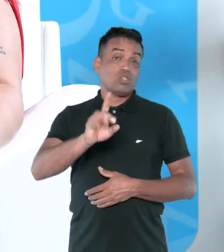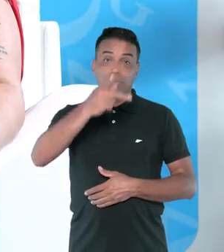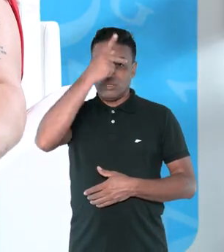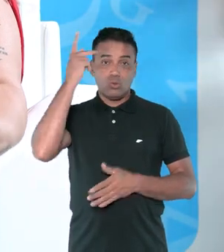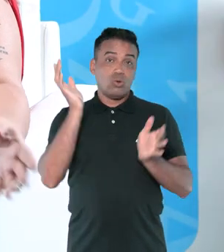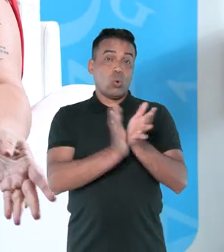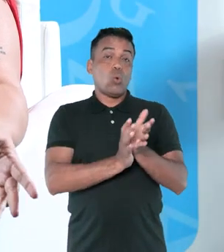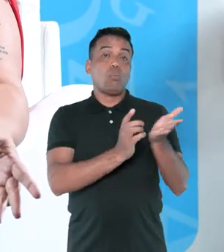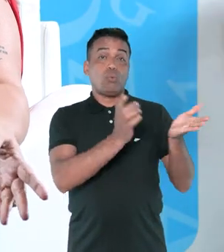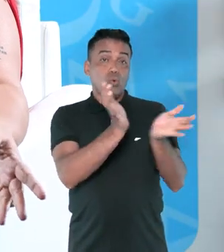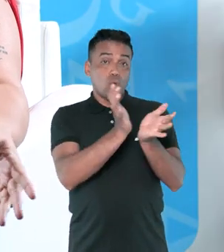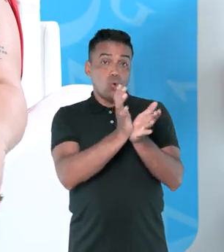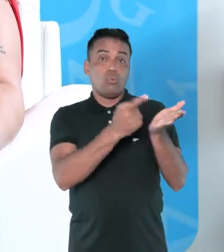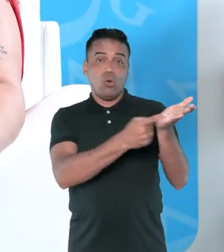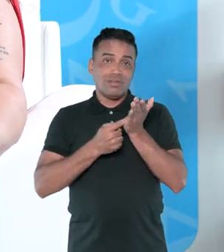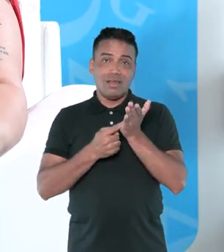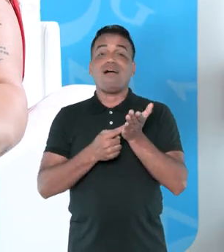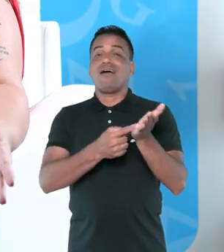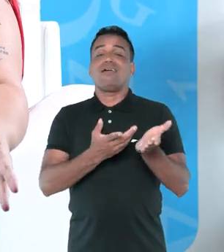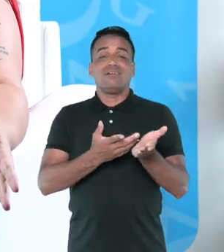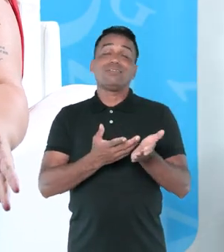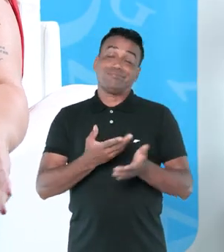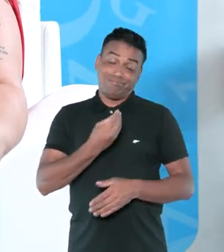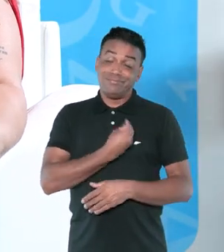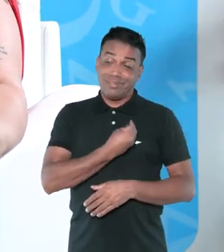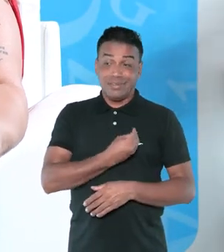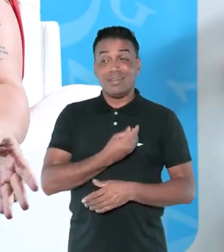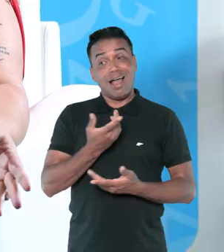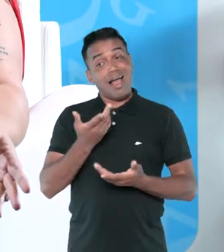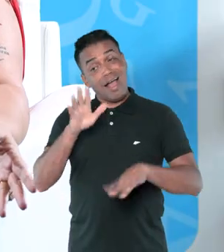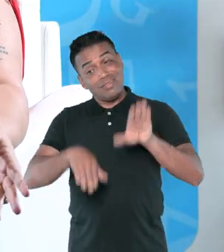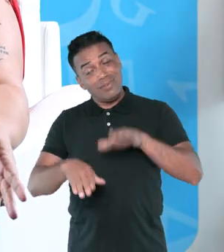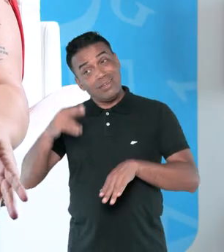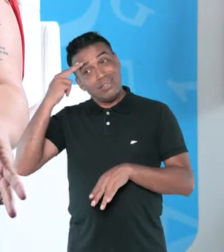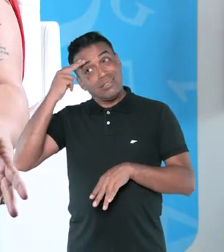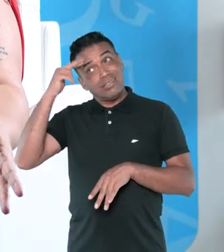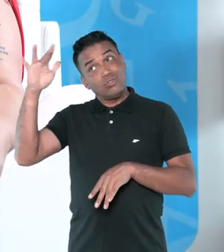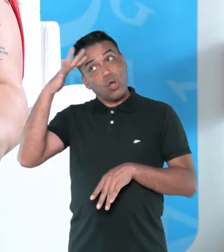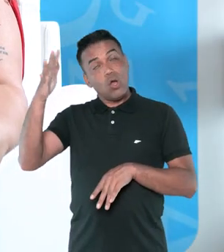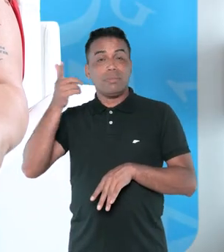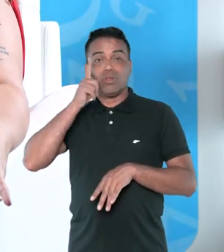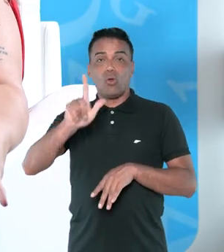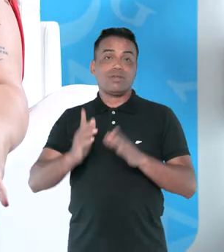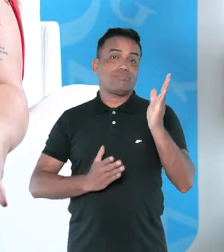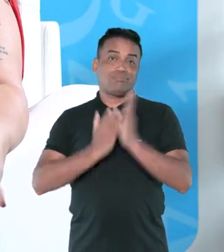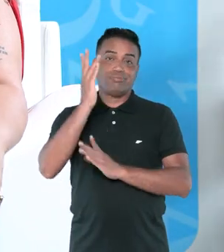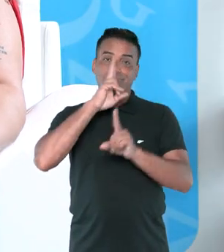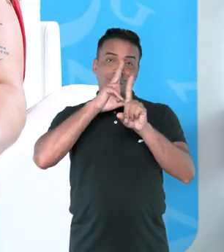convidados, fiz tudo que eu podia fazer, e a vida é assim. Às vezes a gente sonha coisas que não vão se